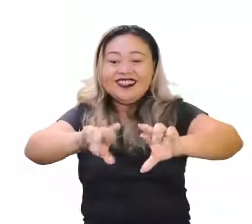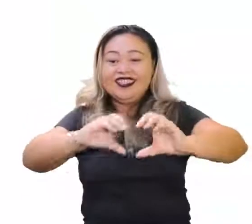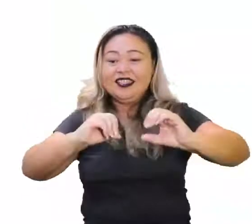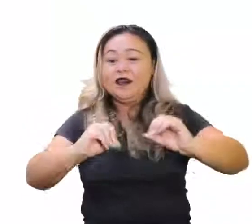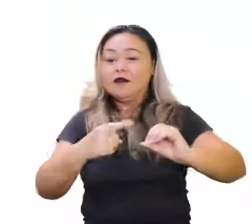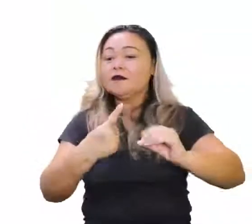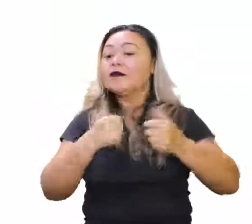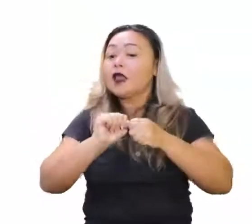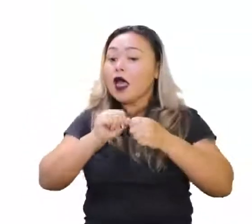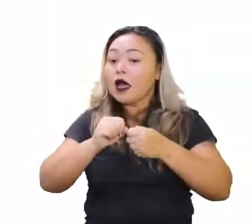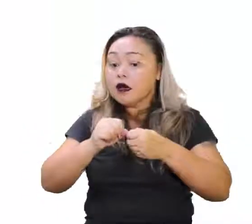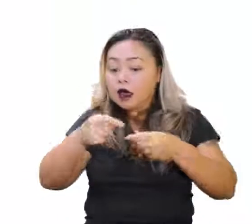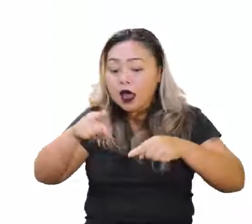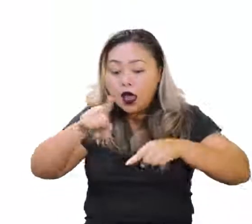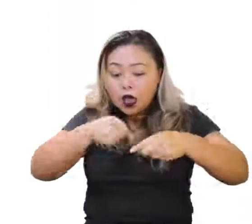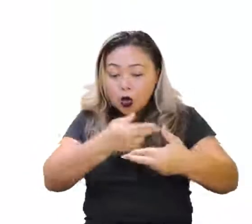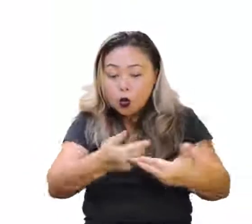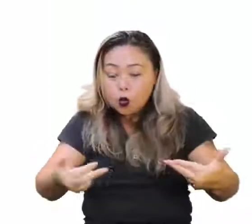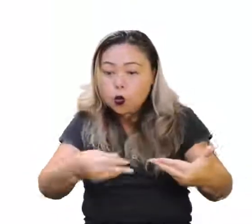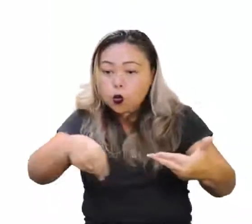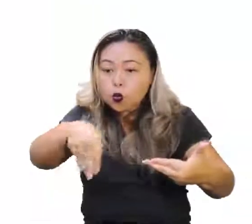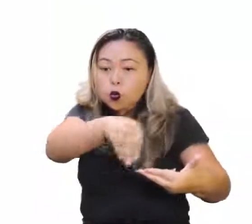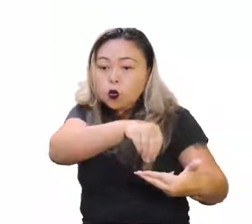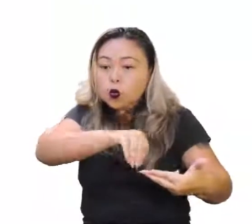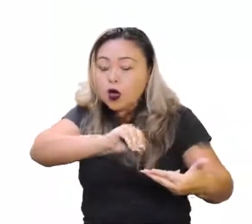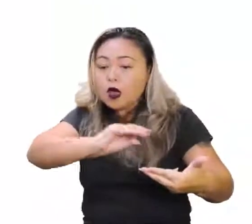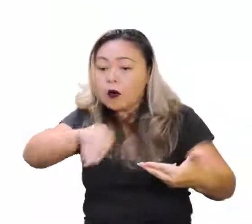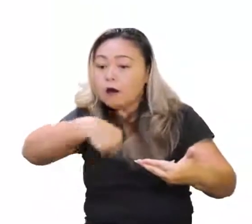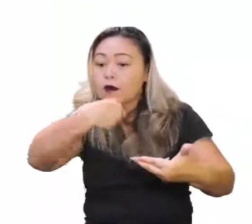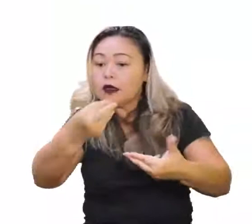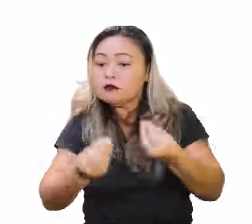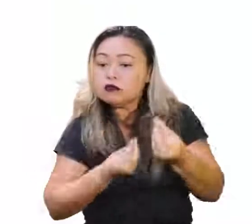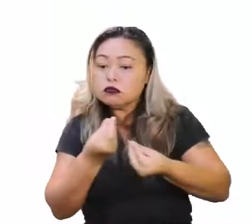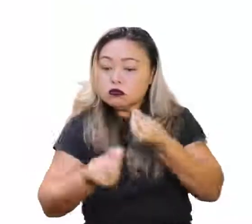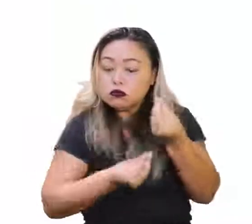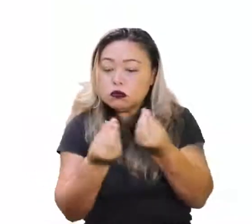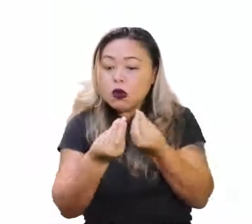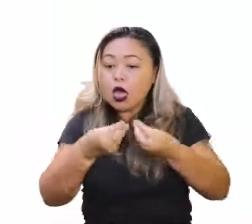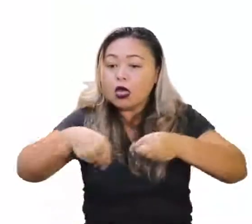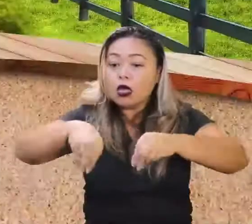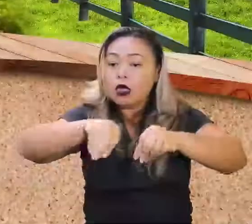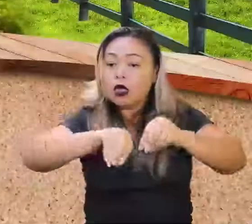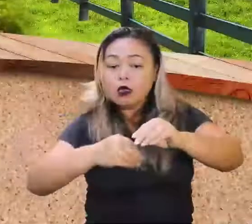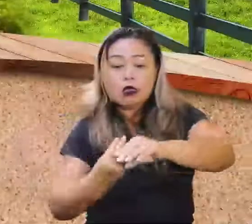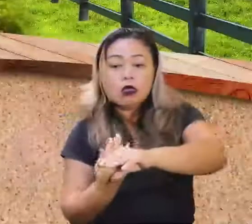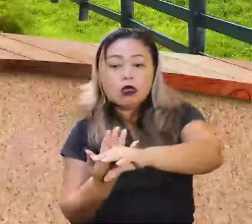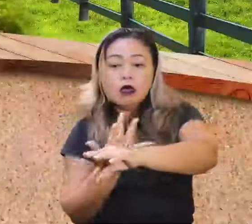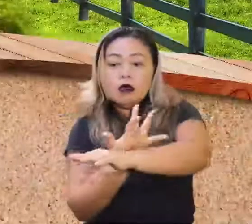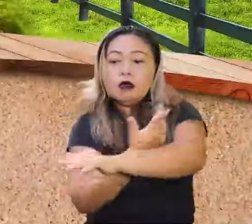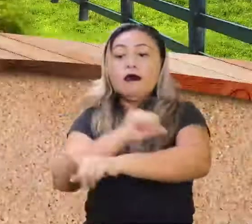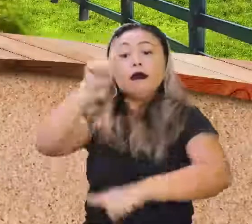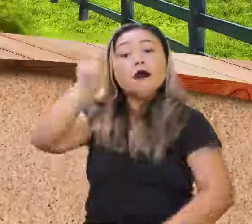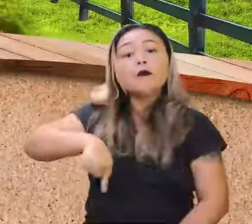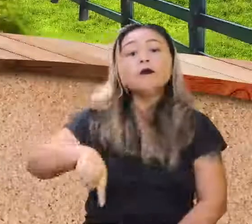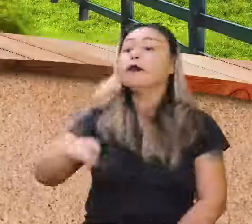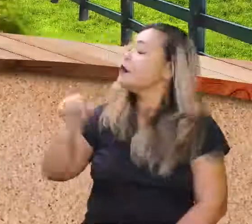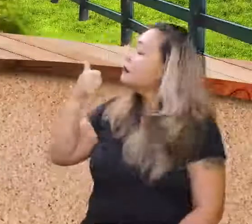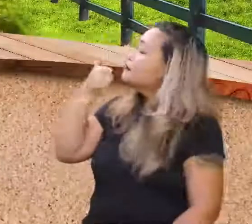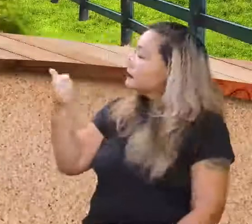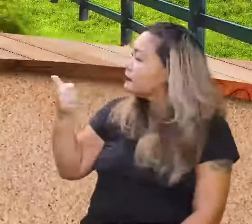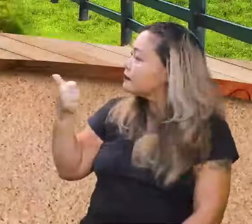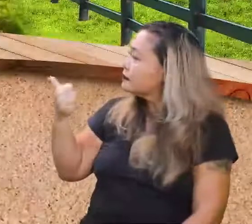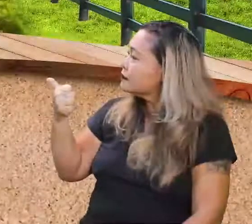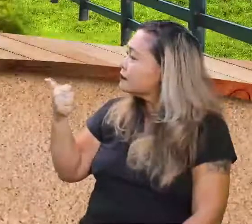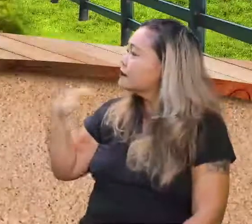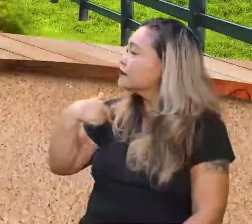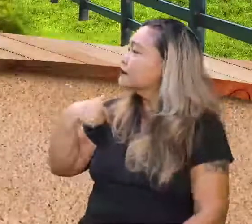é matéria-prima para elaborarmos, então, o adubo. Aqui pro tio. Não é isso, meu anjinho?